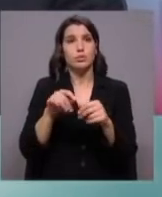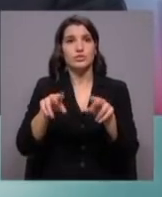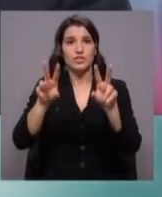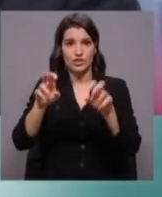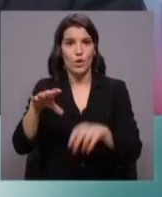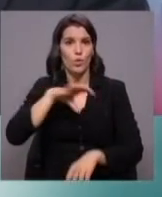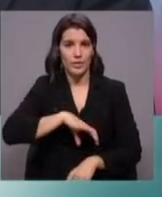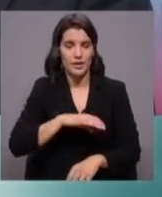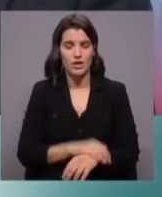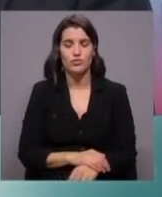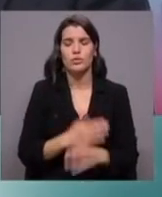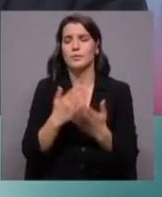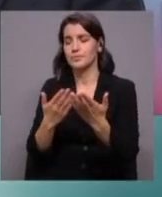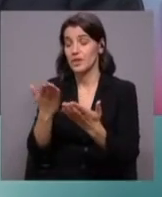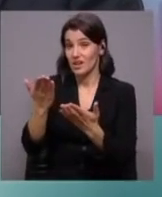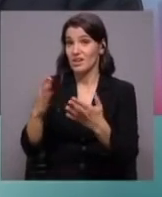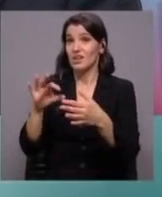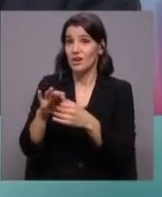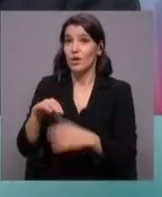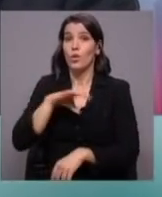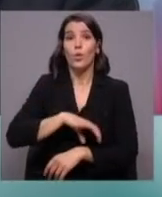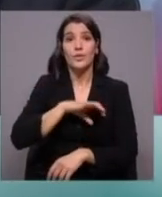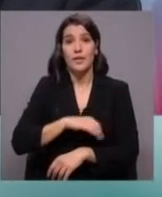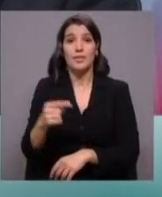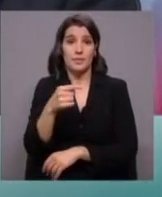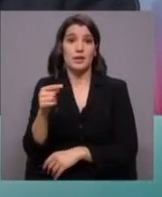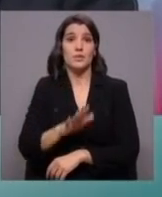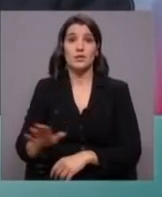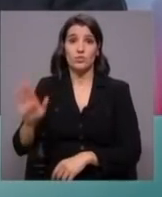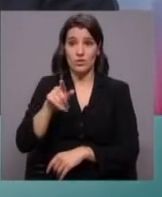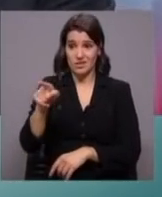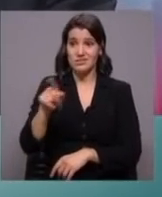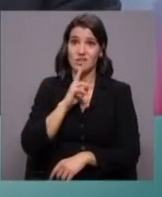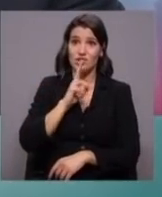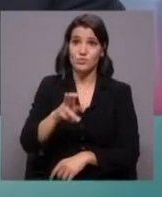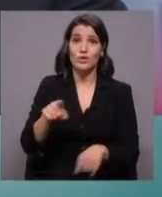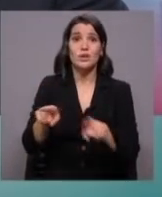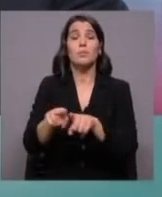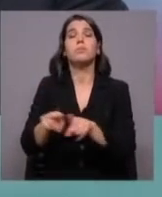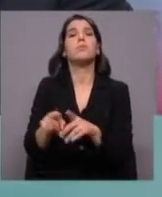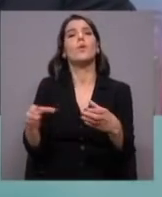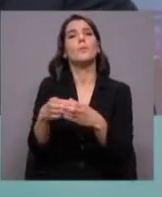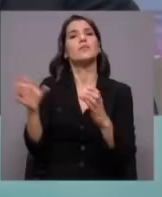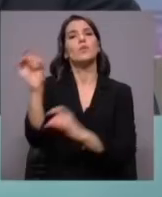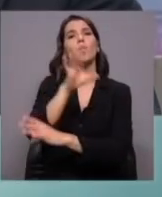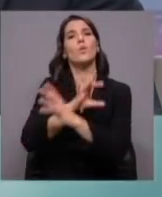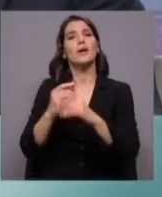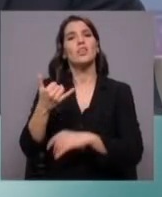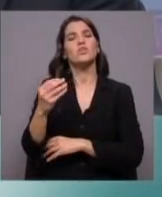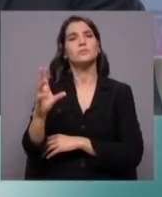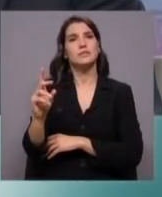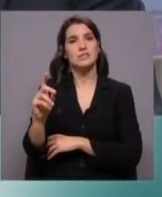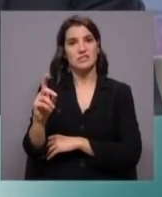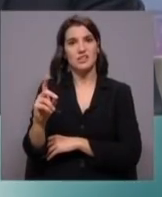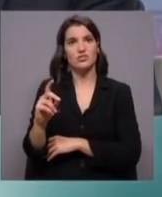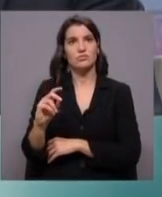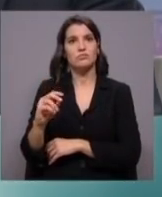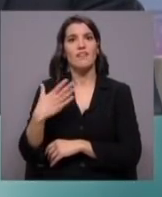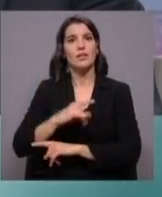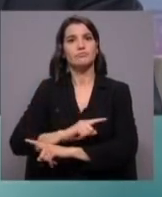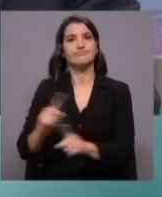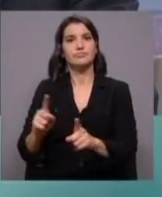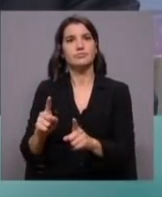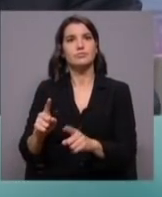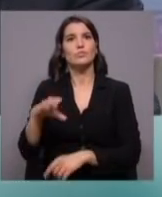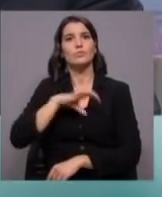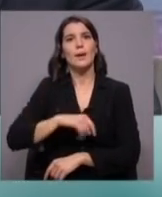salários. Sim. Esta resposta sobre o salário mínimo nacional é a mesma que teve a Comissão Europeia em 2016, quando quis impedir a subida do